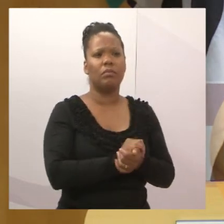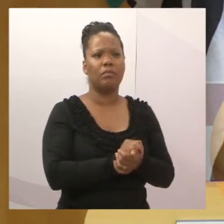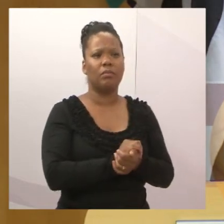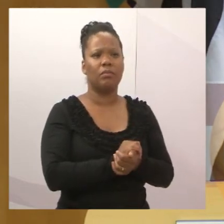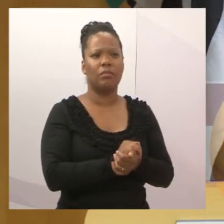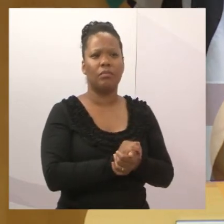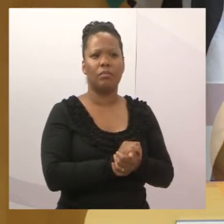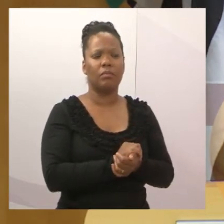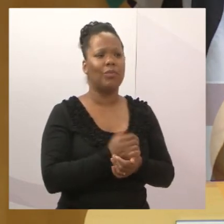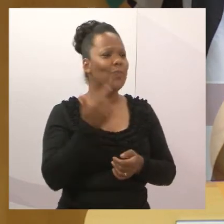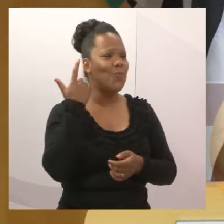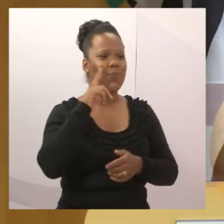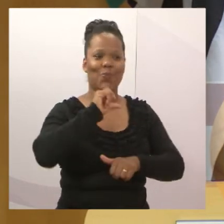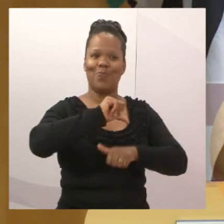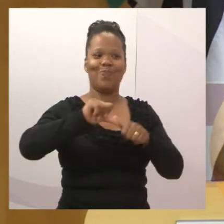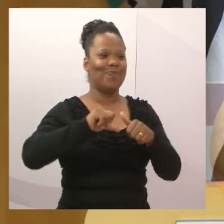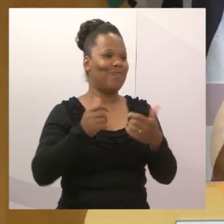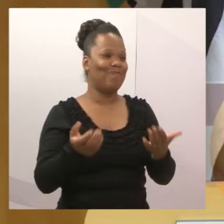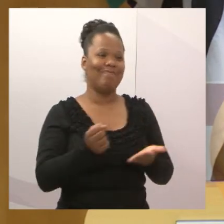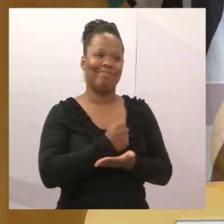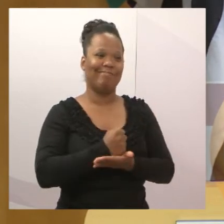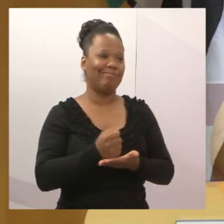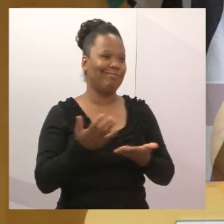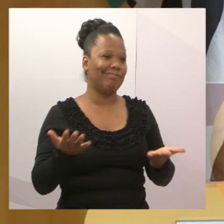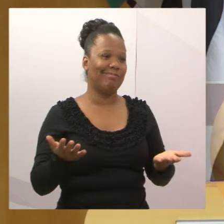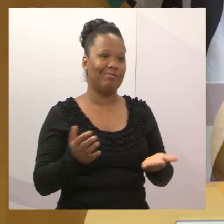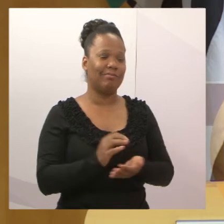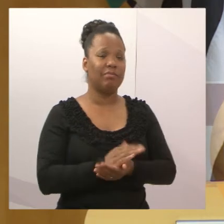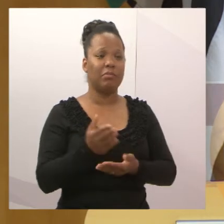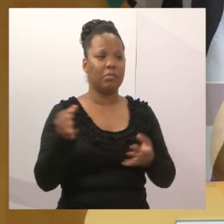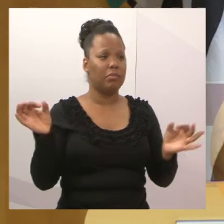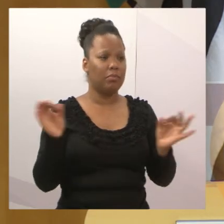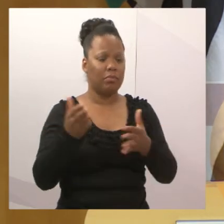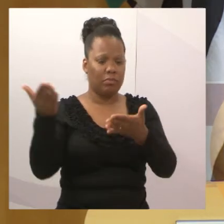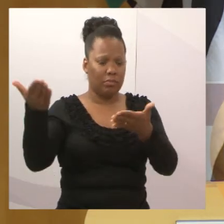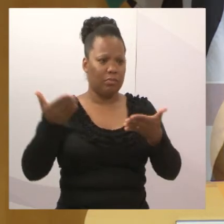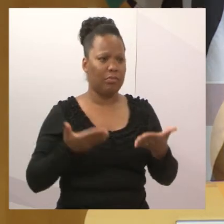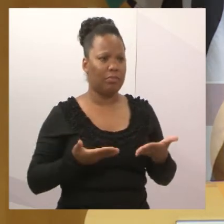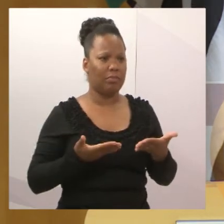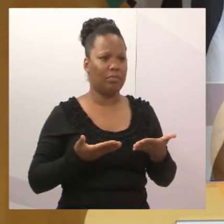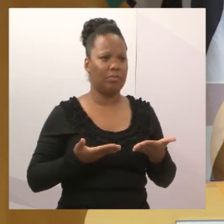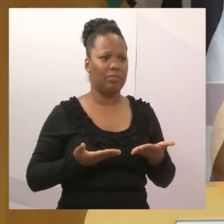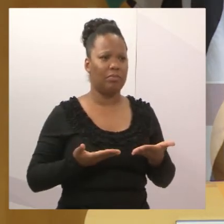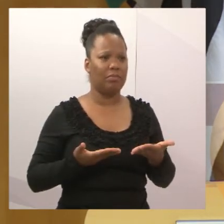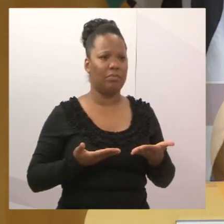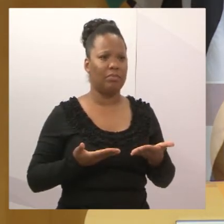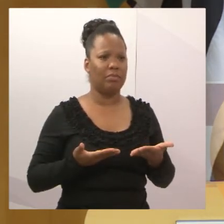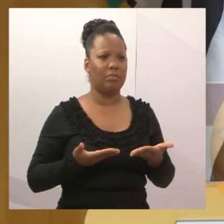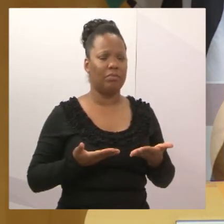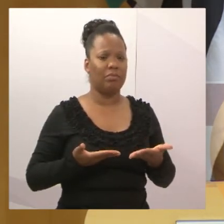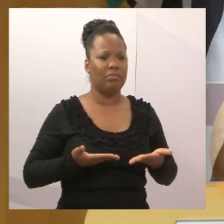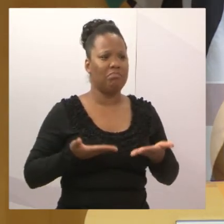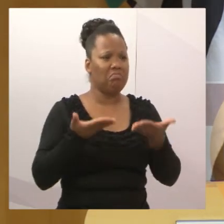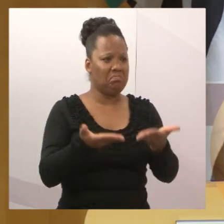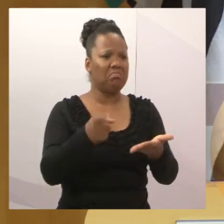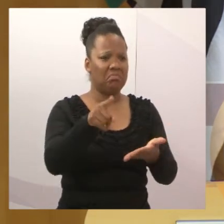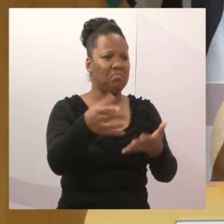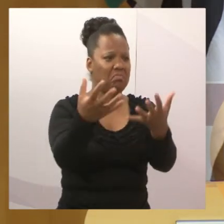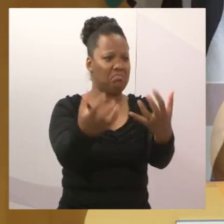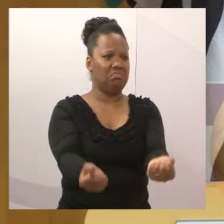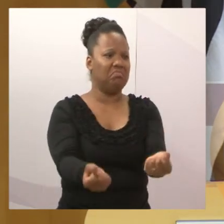não vamos conseguir mexer aqui. Isso aqui já vem pronto do lado de lá e nós não temos